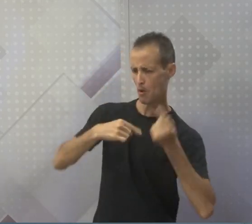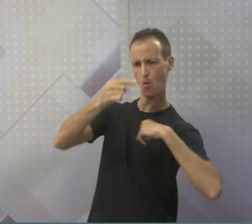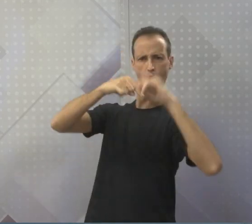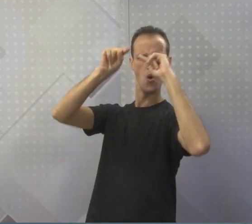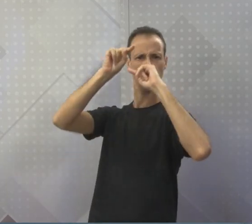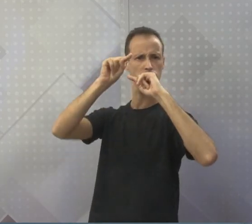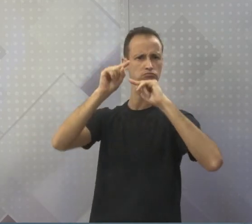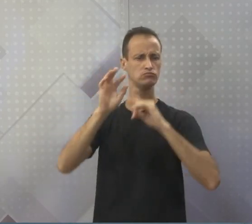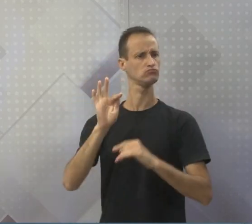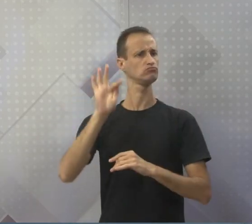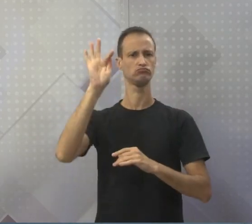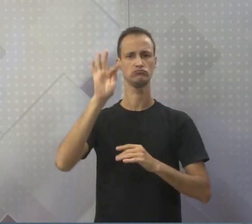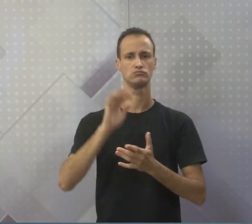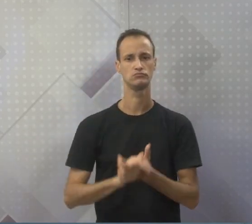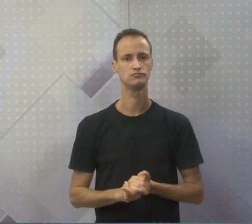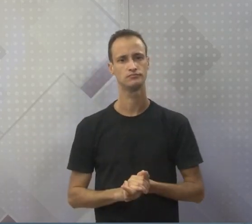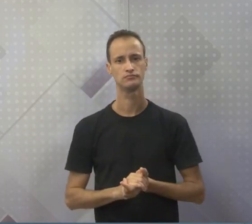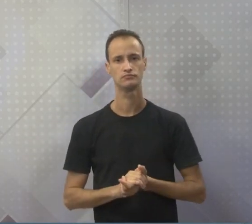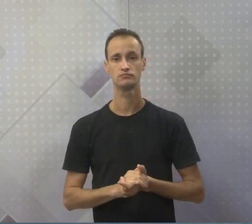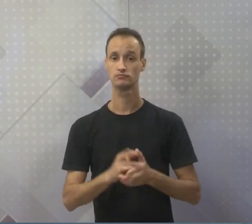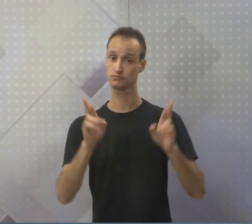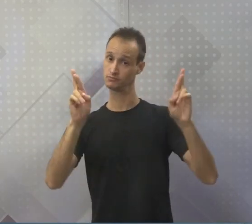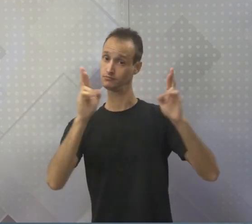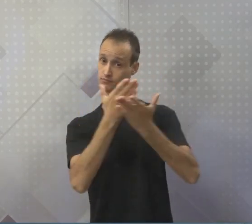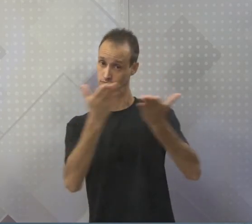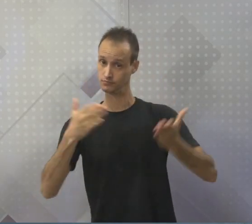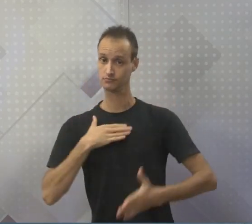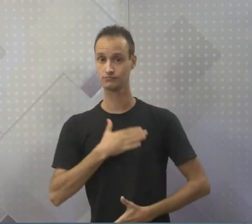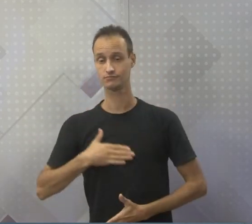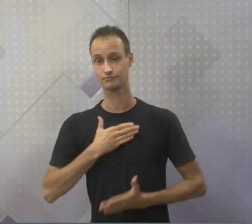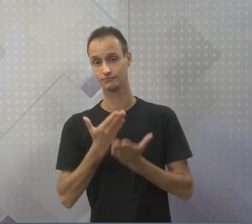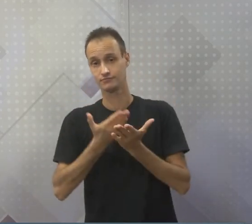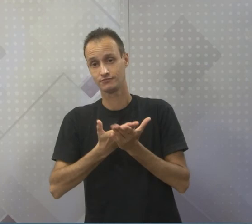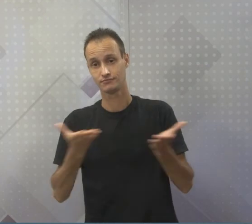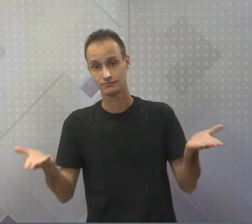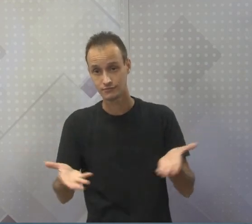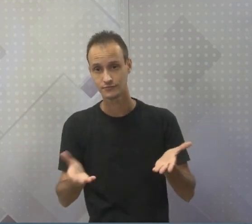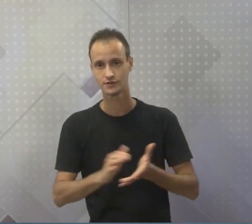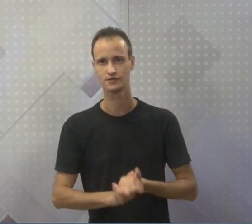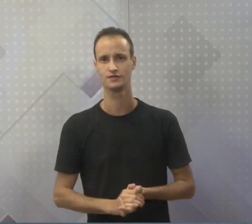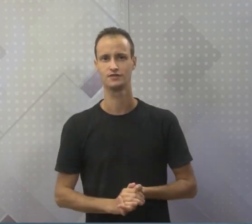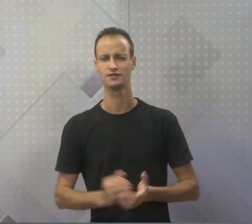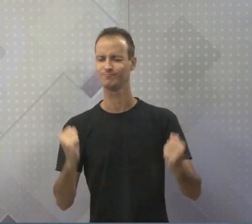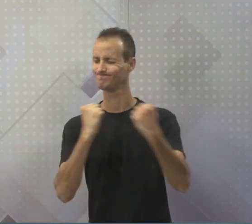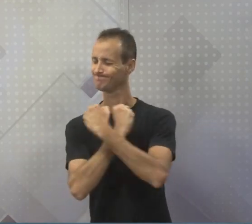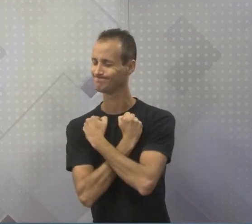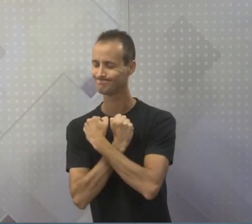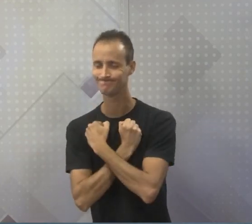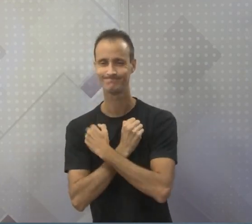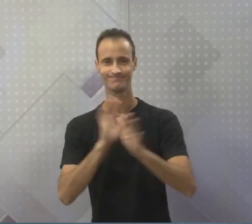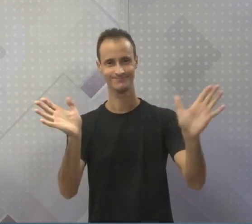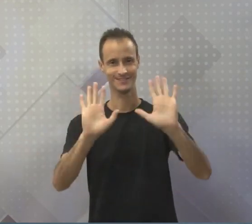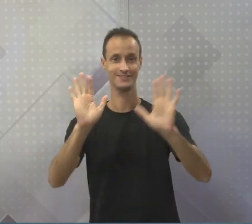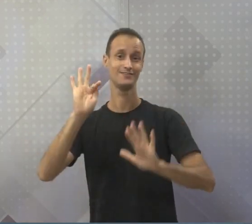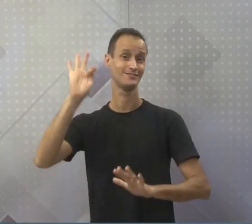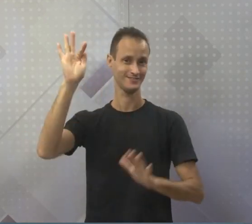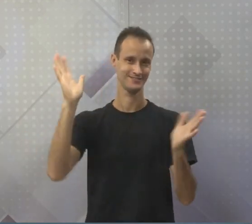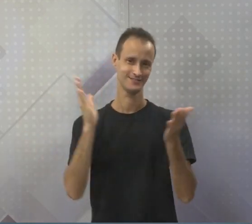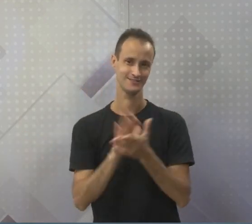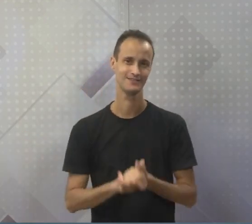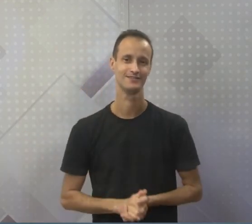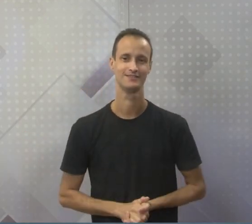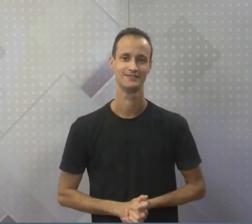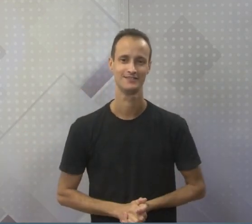onde a gente quiser, tá? Espero que vocês tenham gostado da aula de hoje. Um grande abraço e até a próxima.